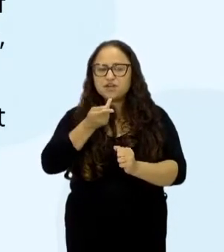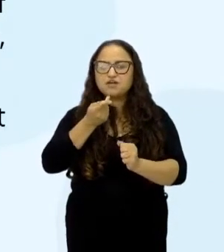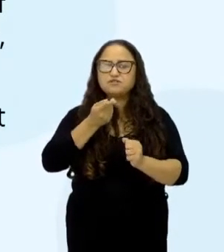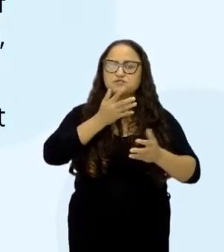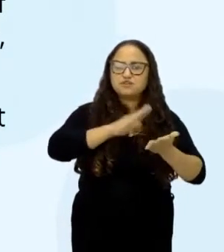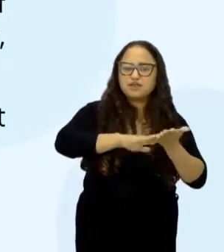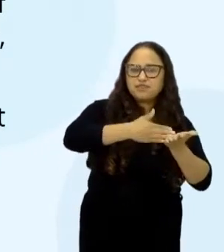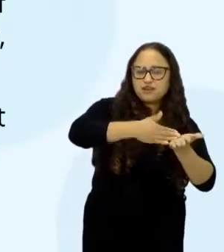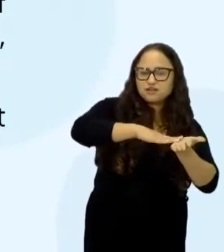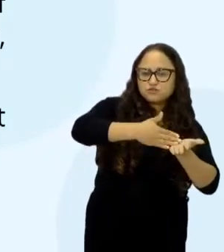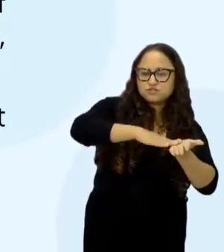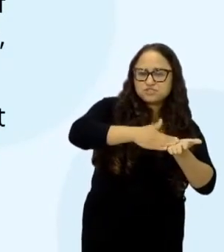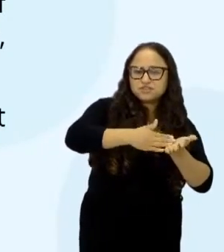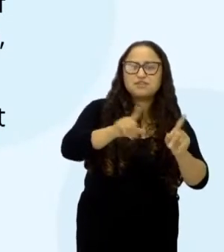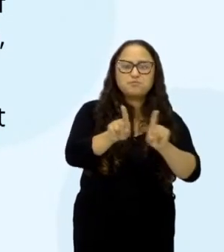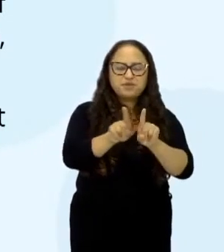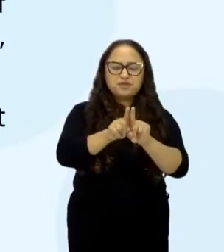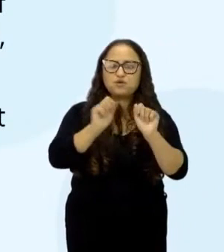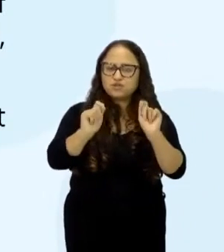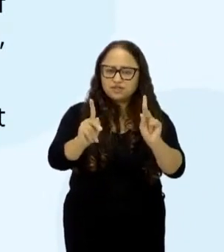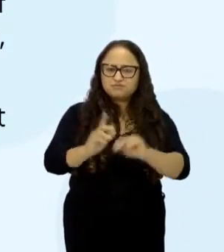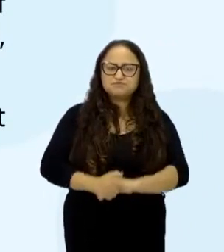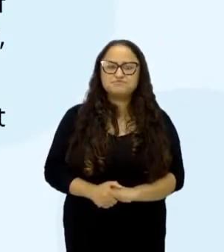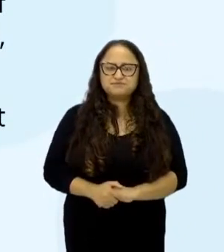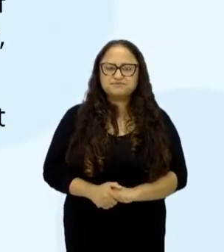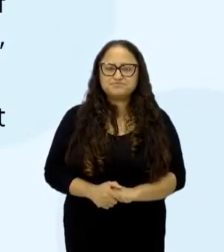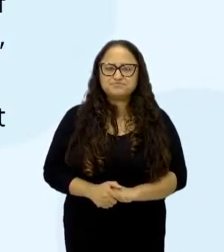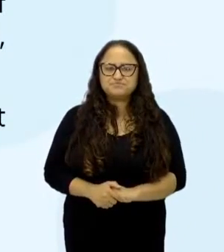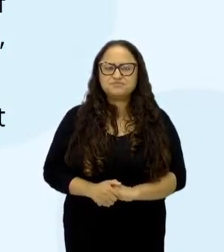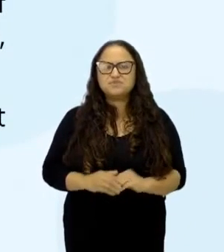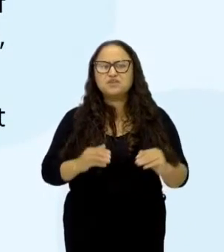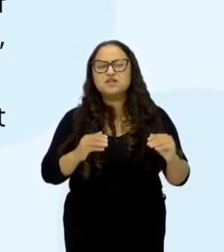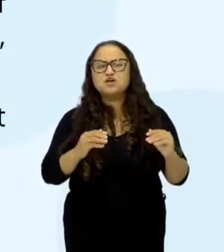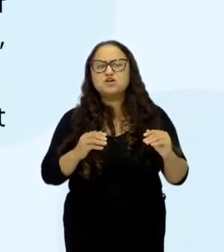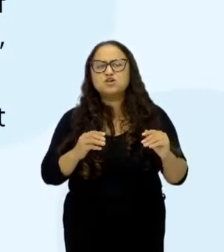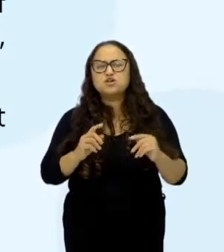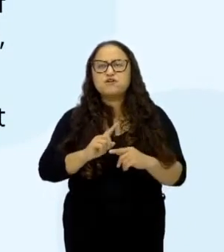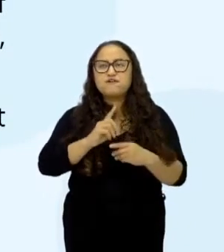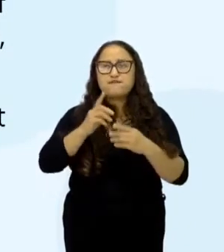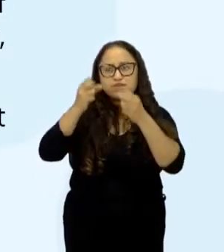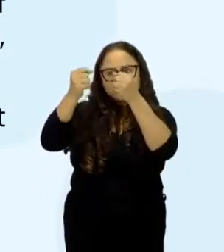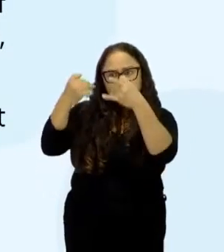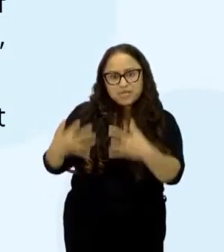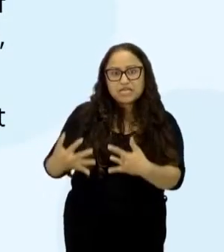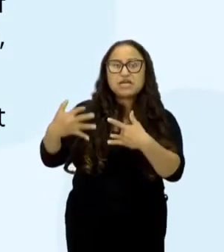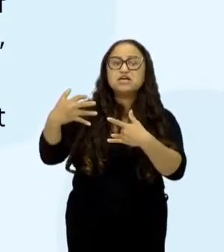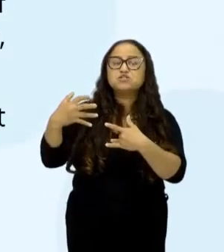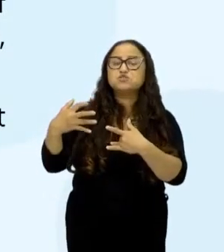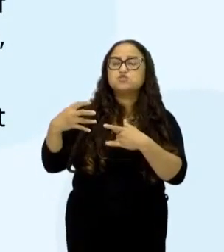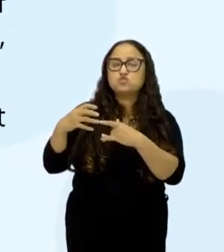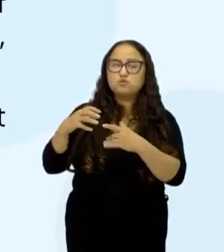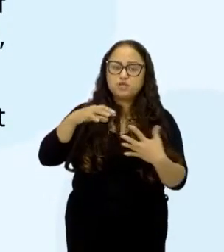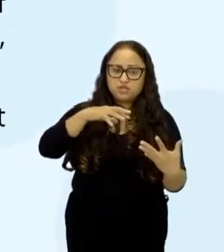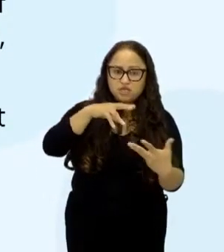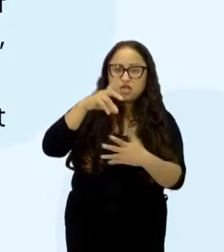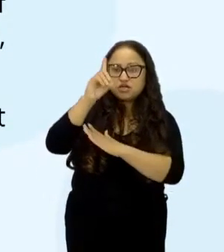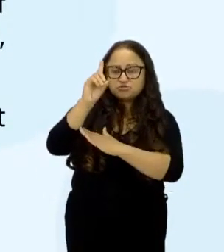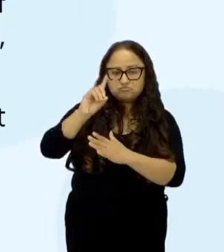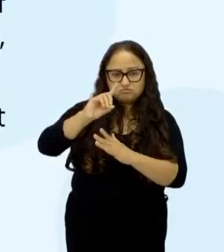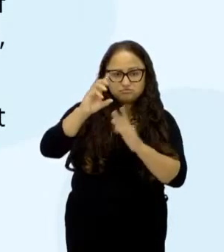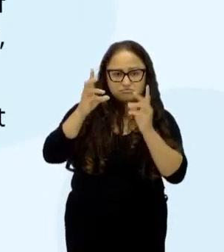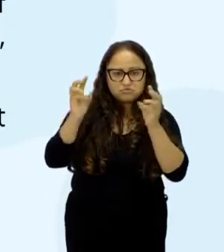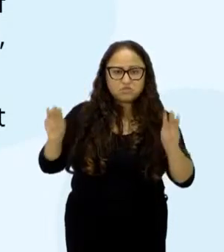vai traduzir também. Então, ó. According to the United Nations, de acordo com as